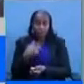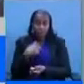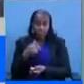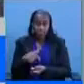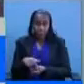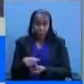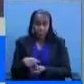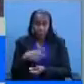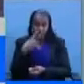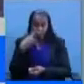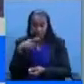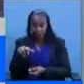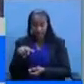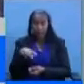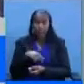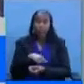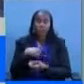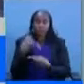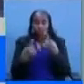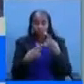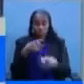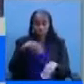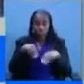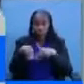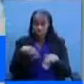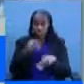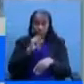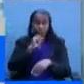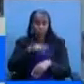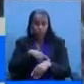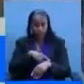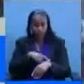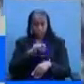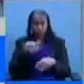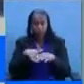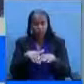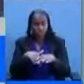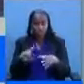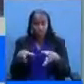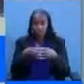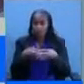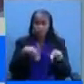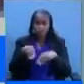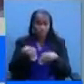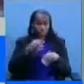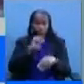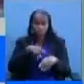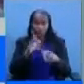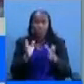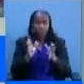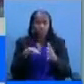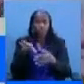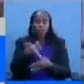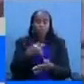Está ali, está observa alguns jogadores que é potencial que pode fazer parte daquele grupo de jogadores que não pode